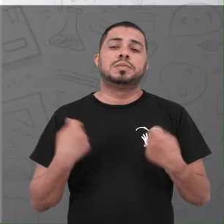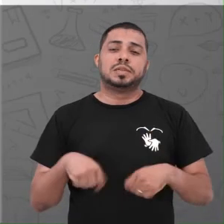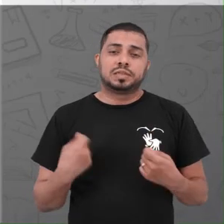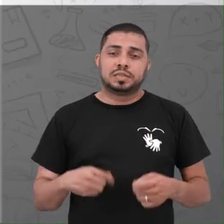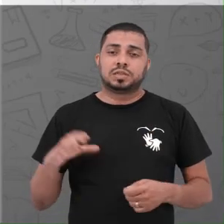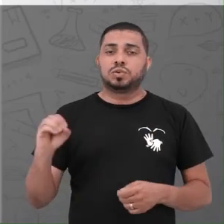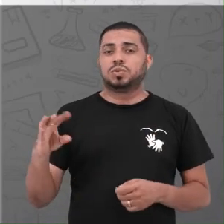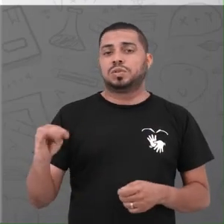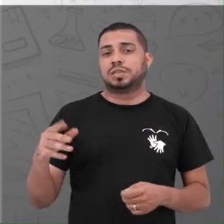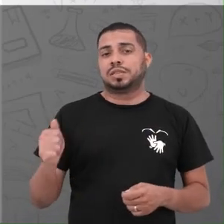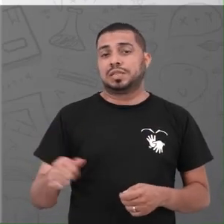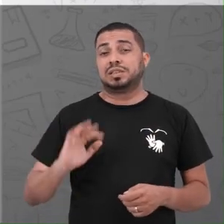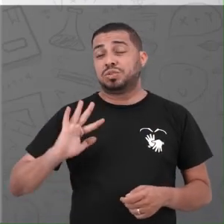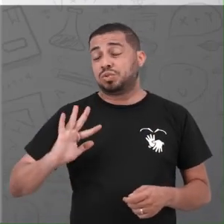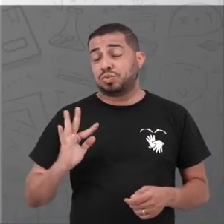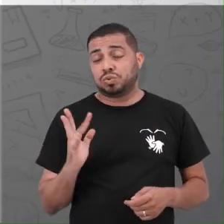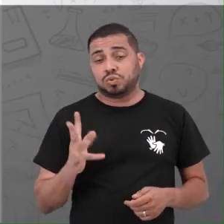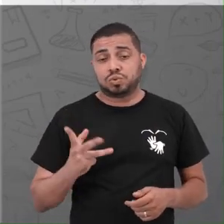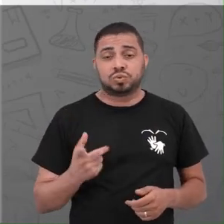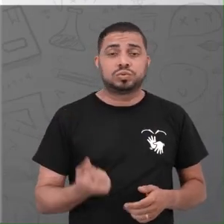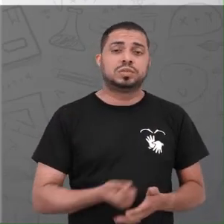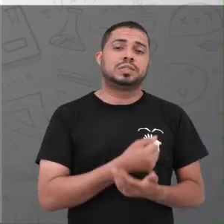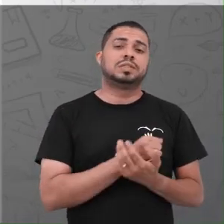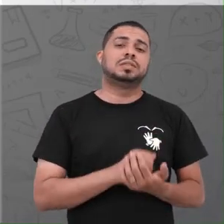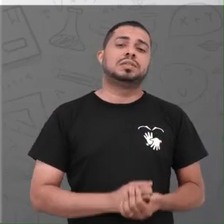os elementos que estão